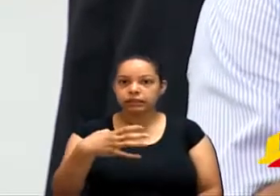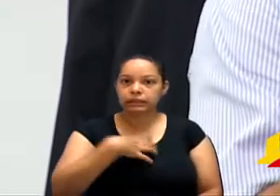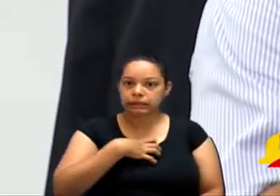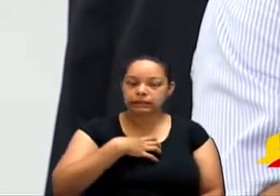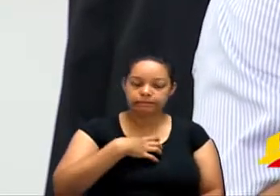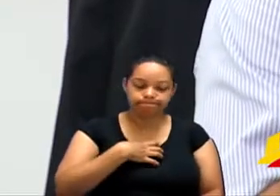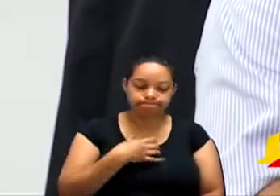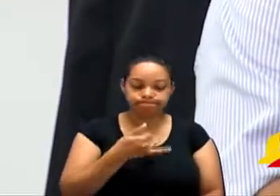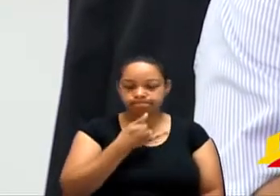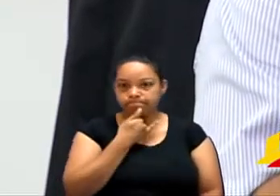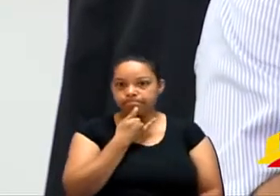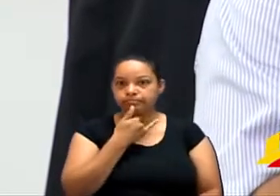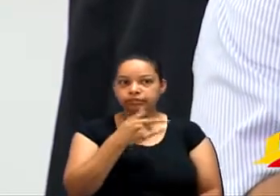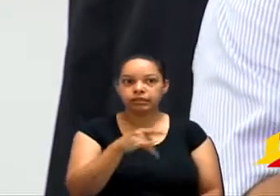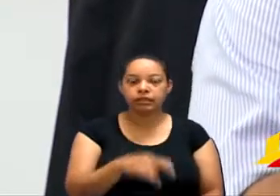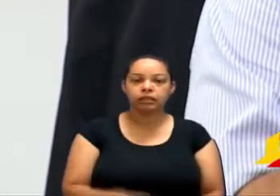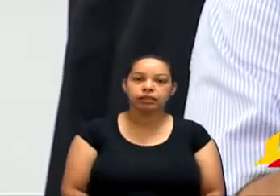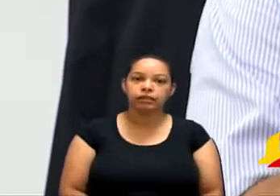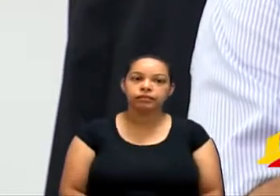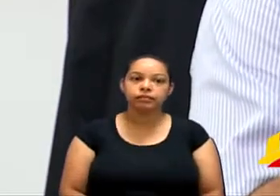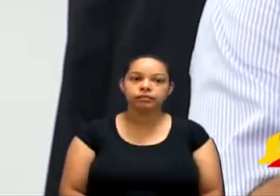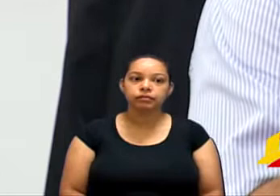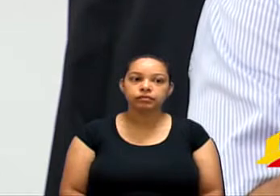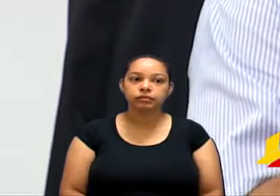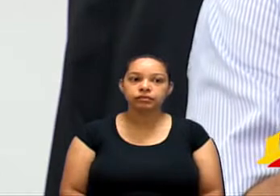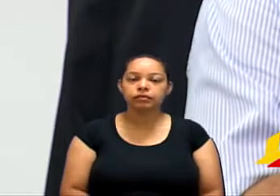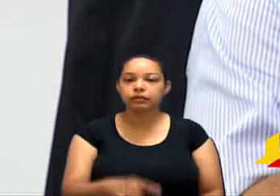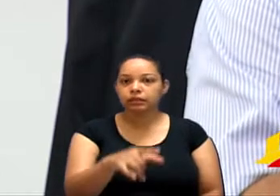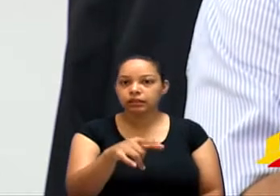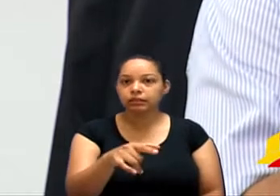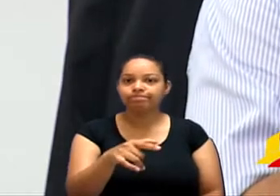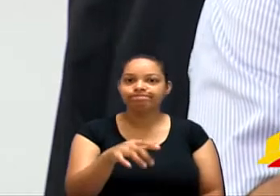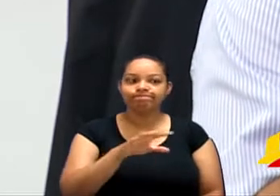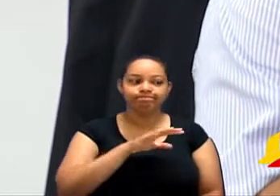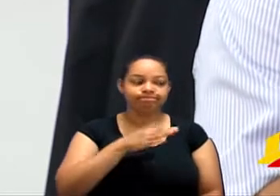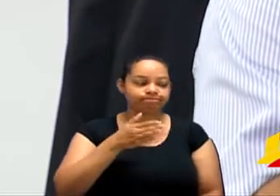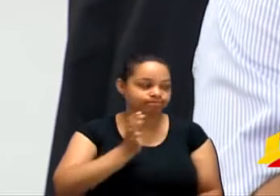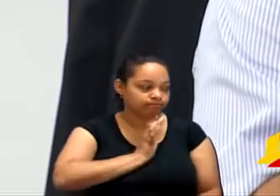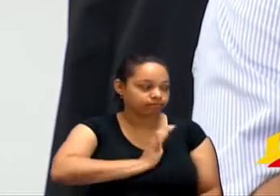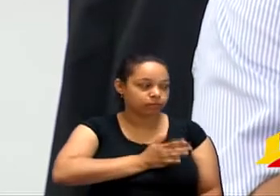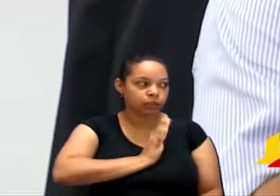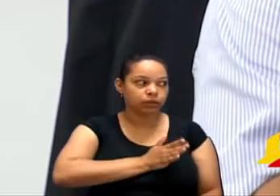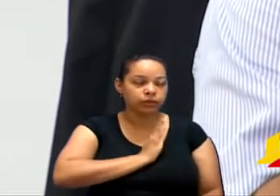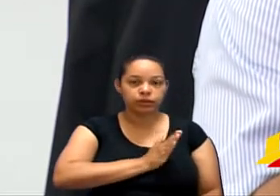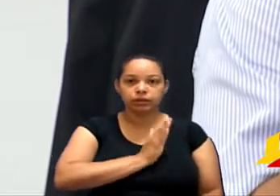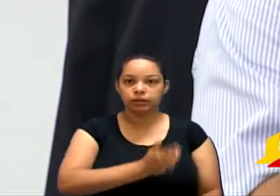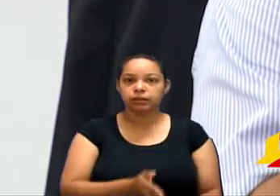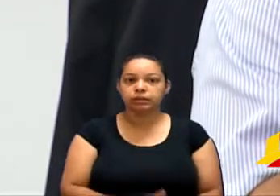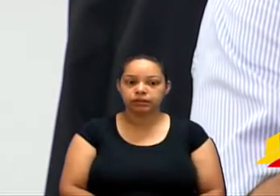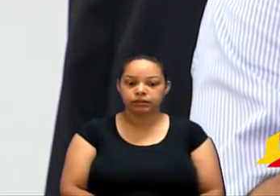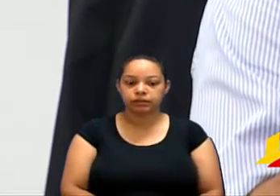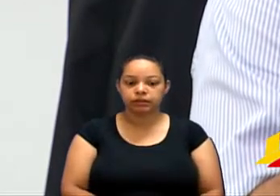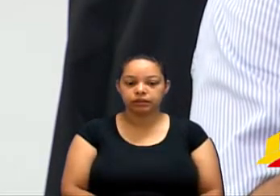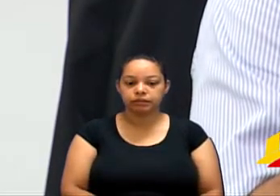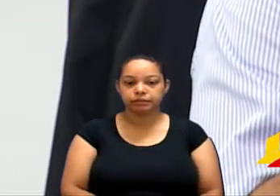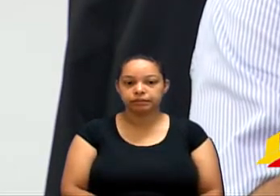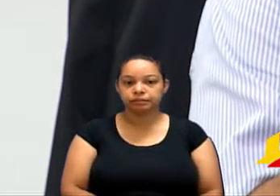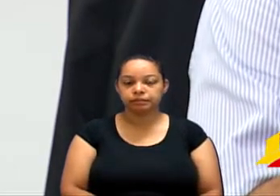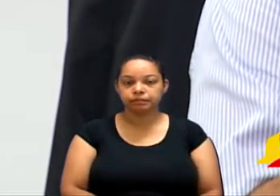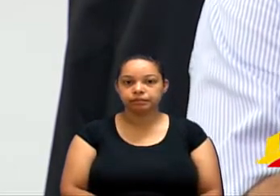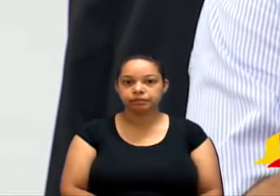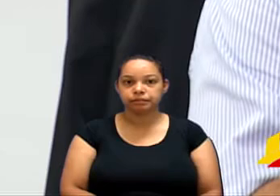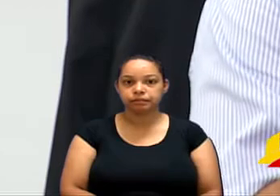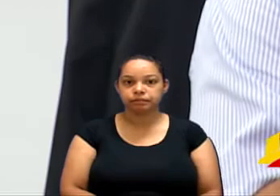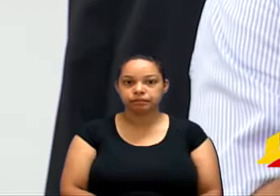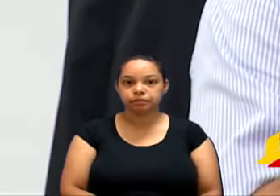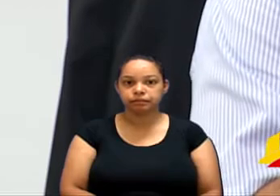ele tá com Deus Mora o Coração de muita gente tava lotado lá o céu e uma grande